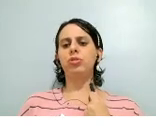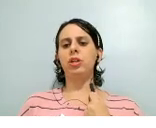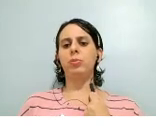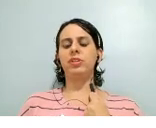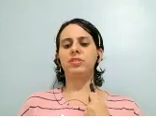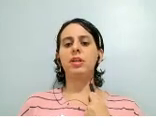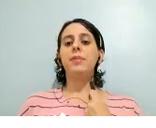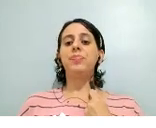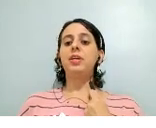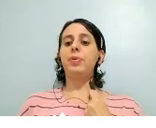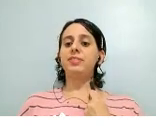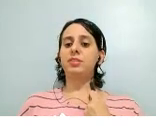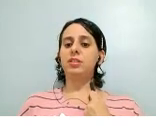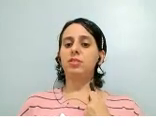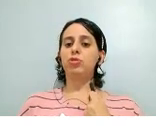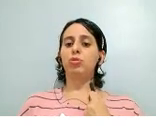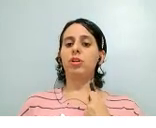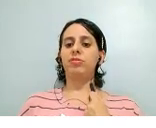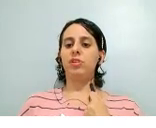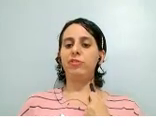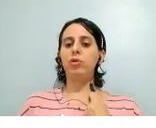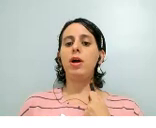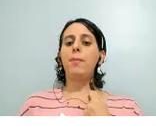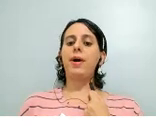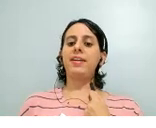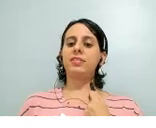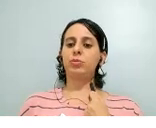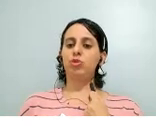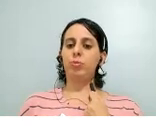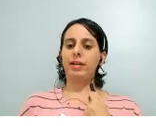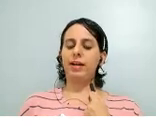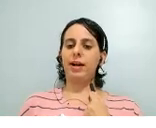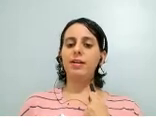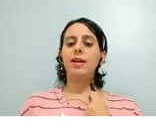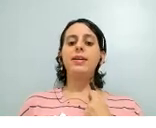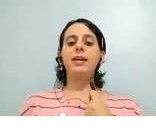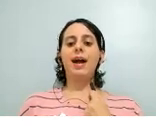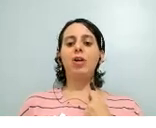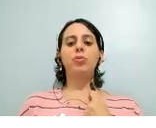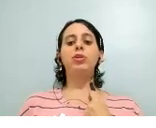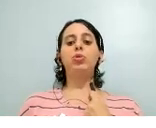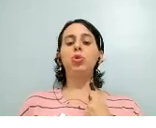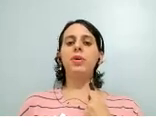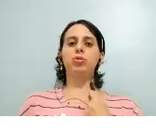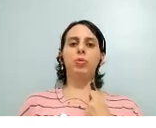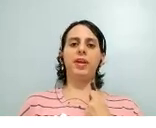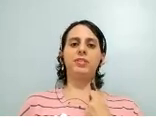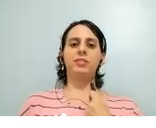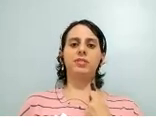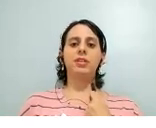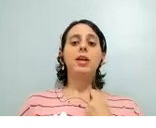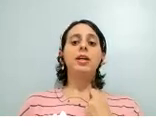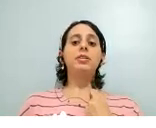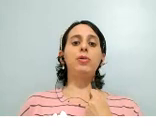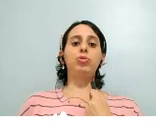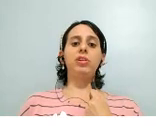muito simples, que precisam de um ser vivo para se multiplicar e causam inúmeras